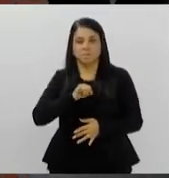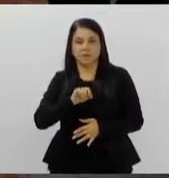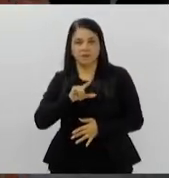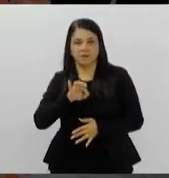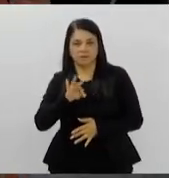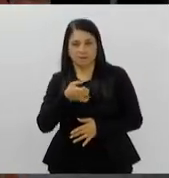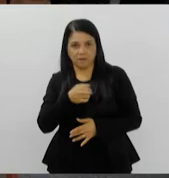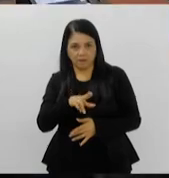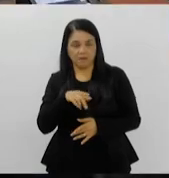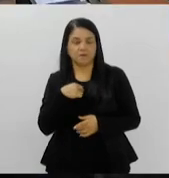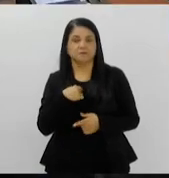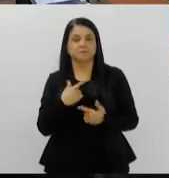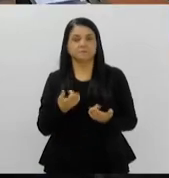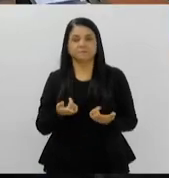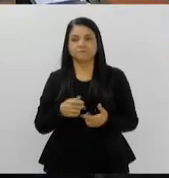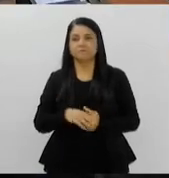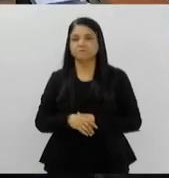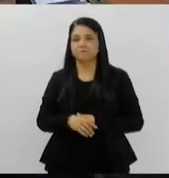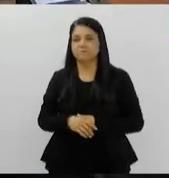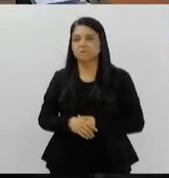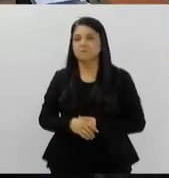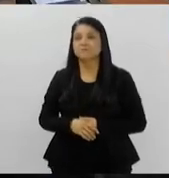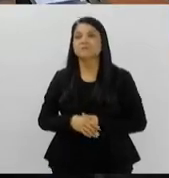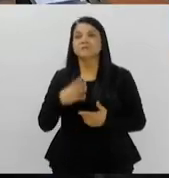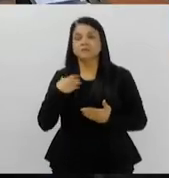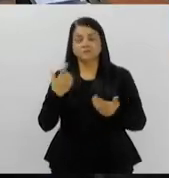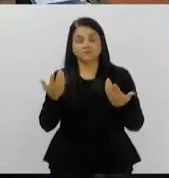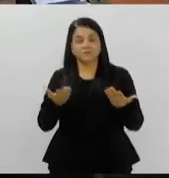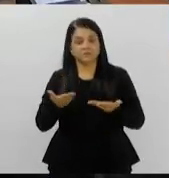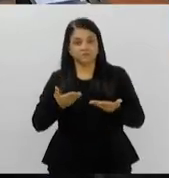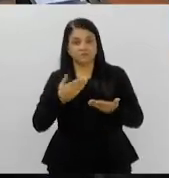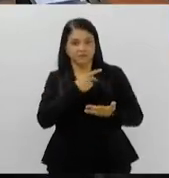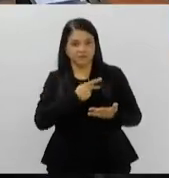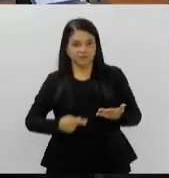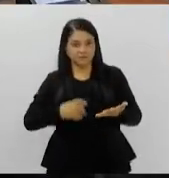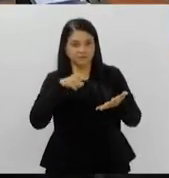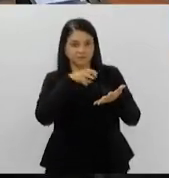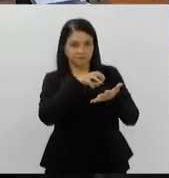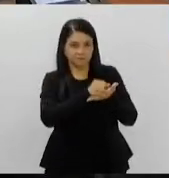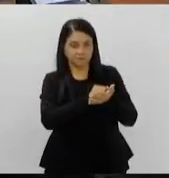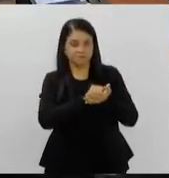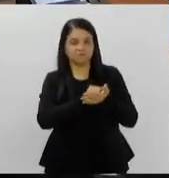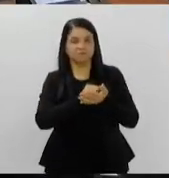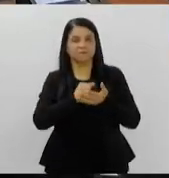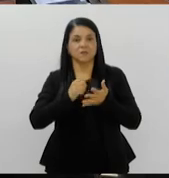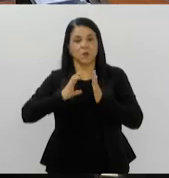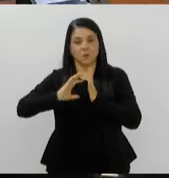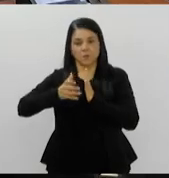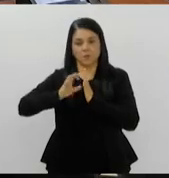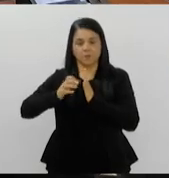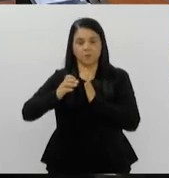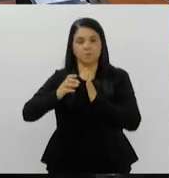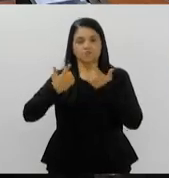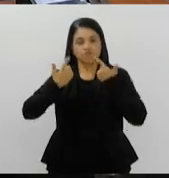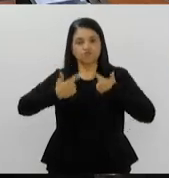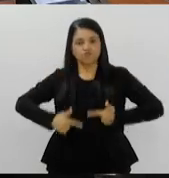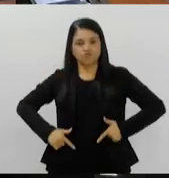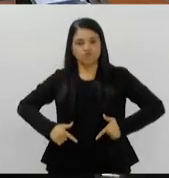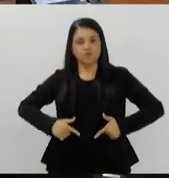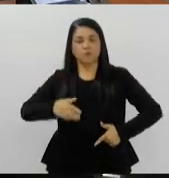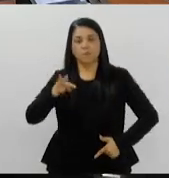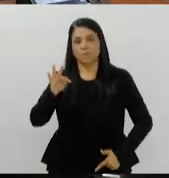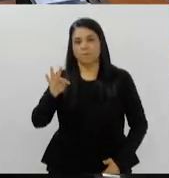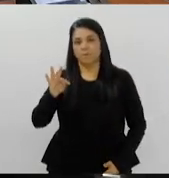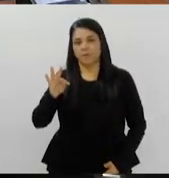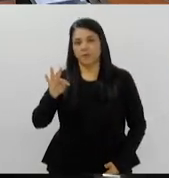pessoal. Presidente, eu queria registrar aqui a abstenção da bancada do Partido dos Trabalhadores.